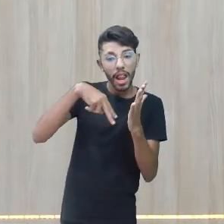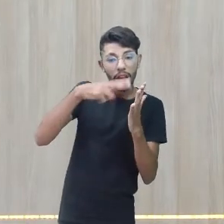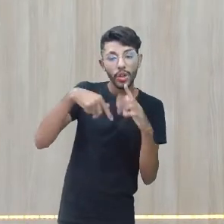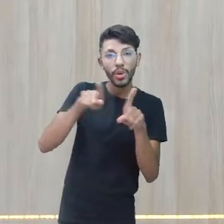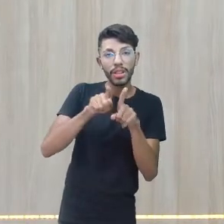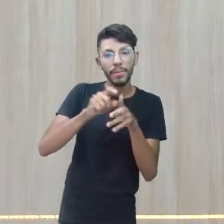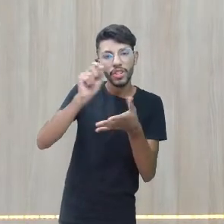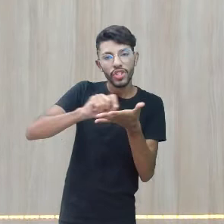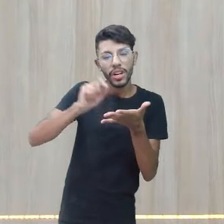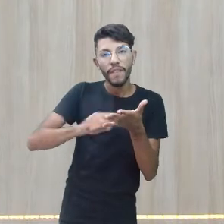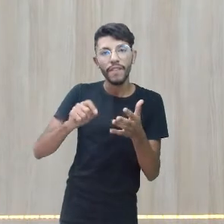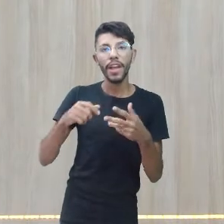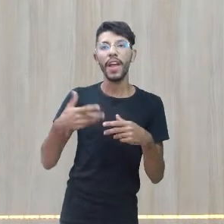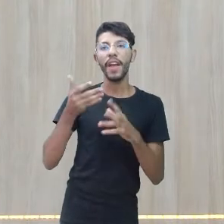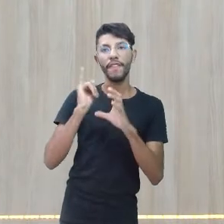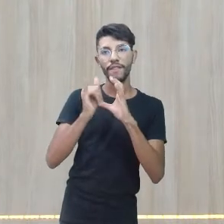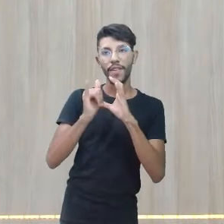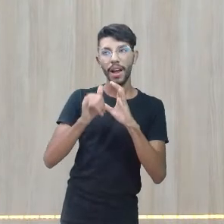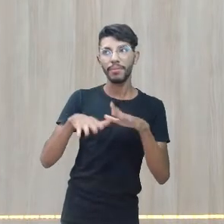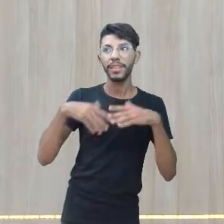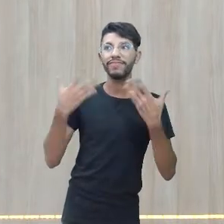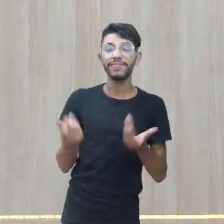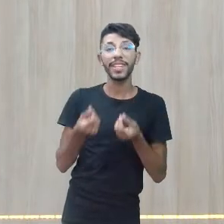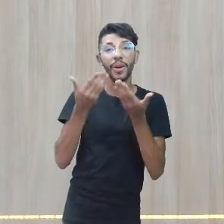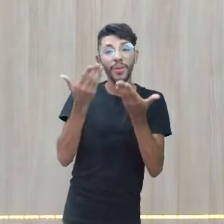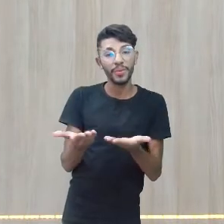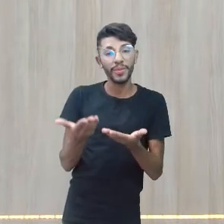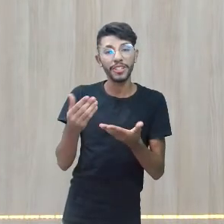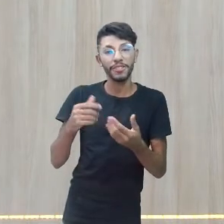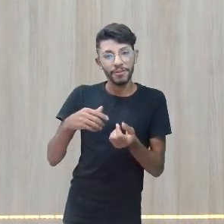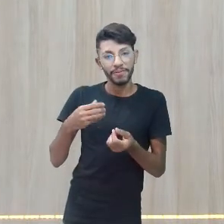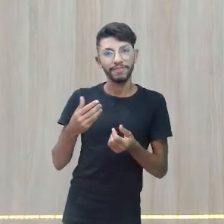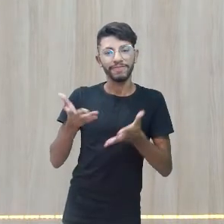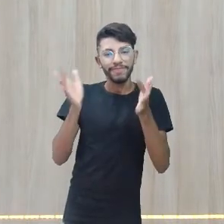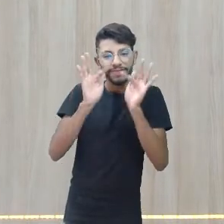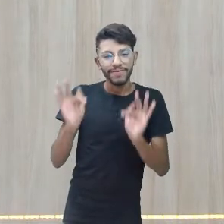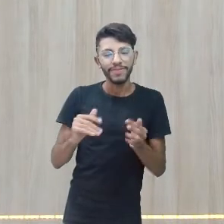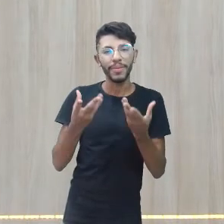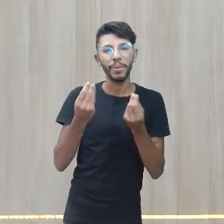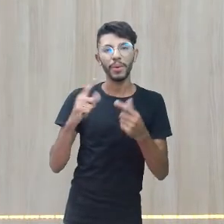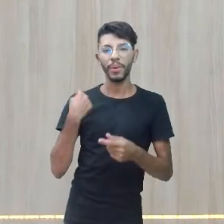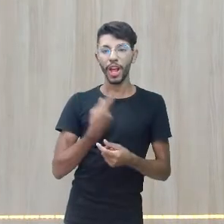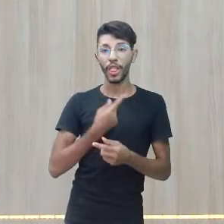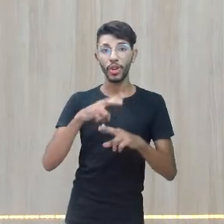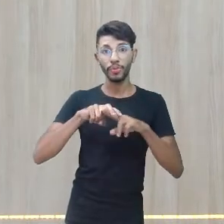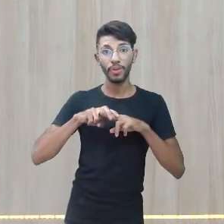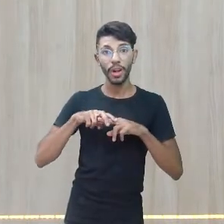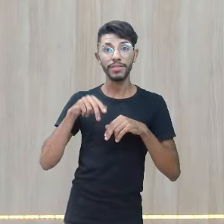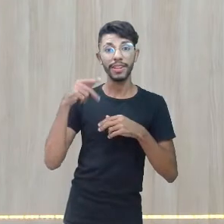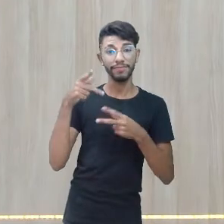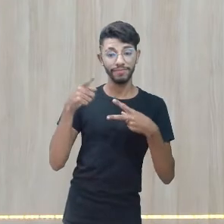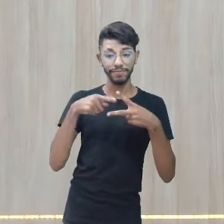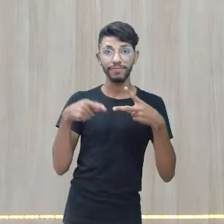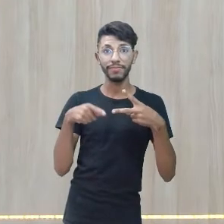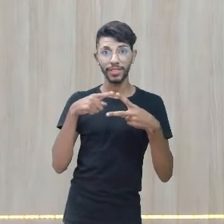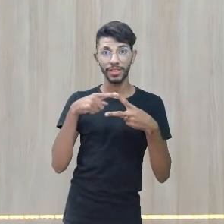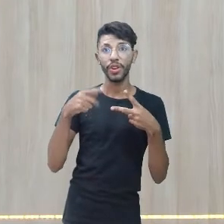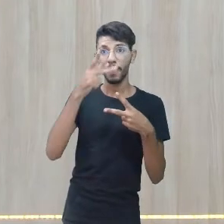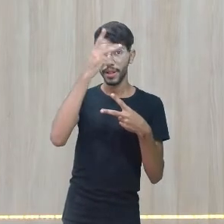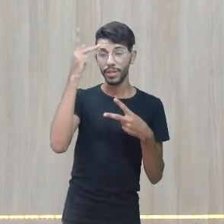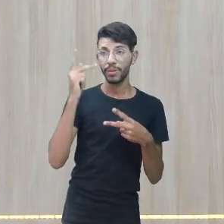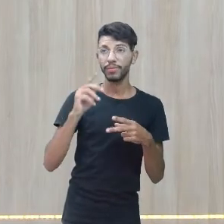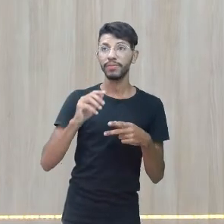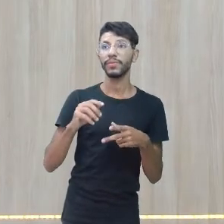uma alegria, uma esperança tão grande no nosso coração, não é? Porque a partir deles, a fábula, esse